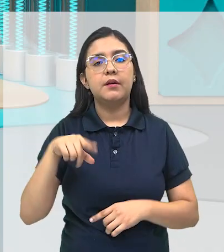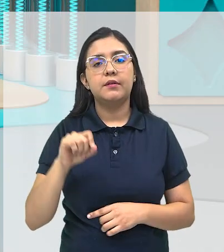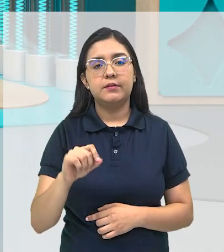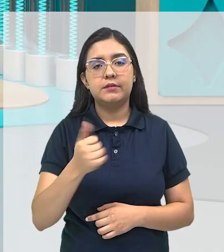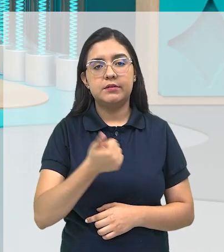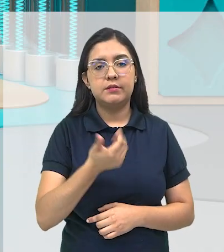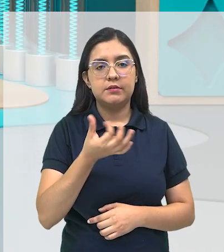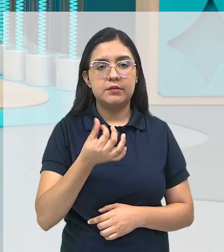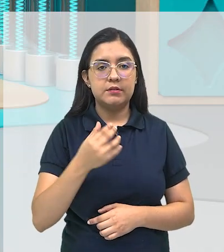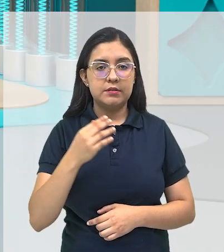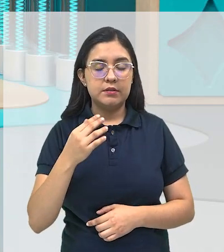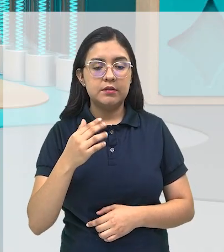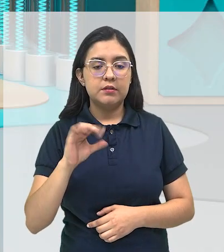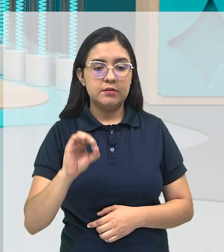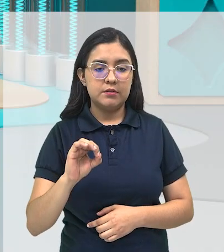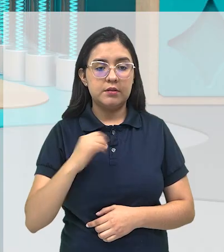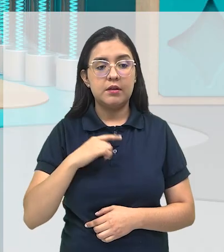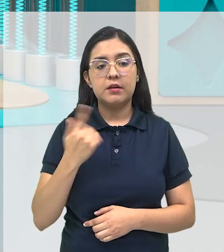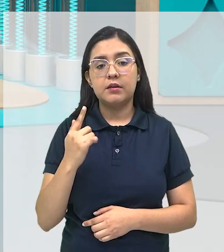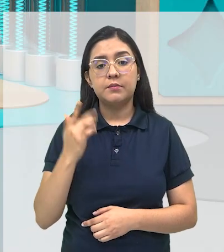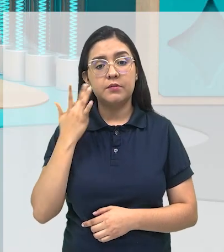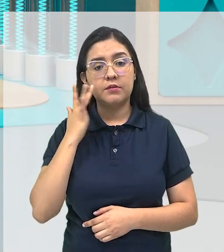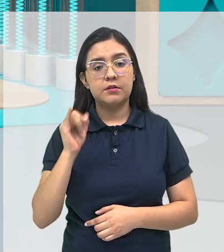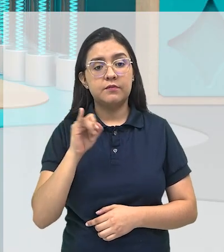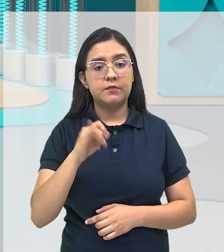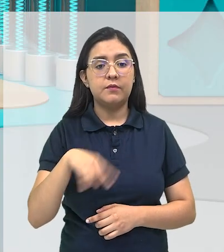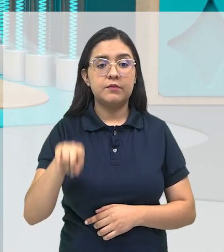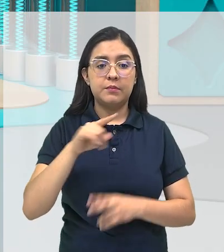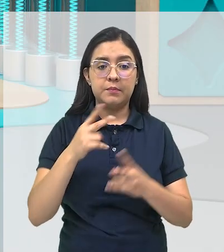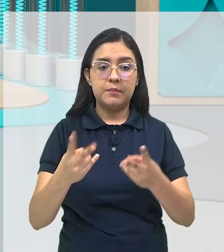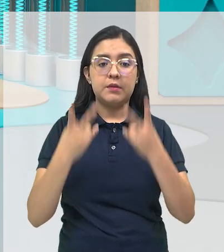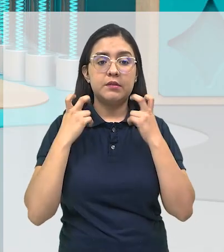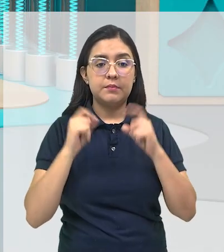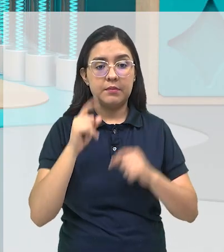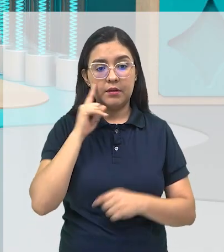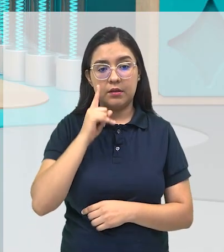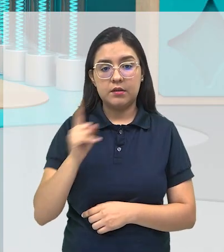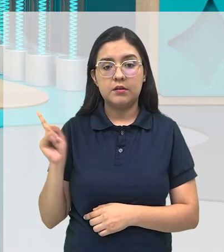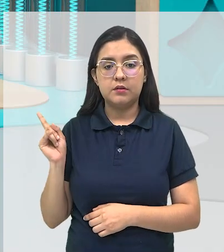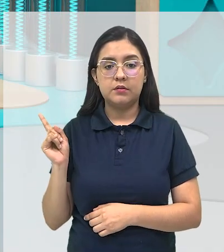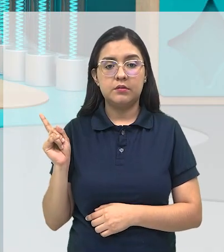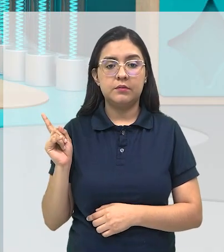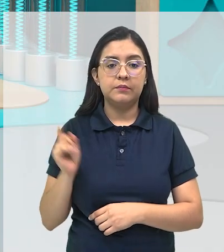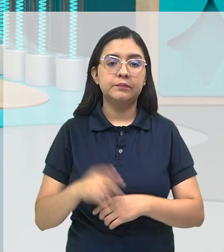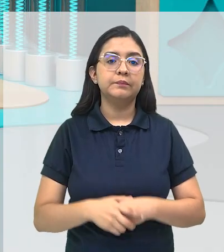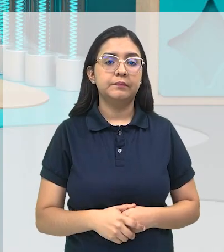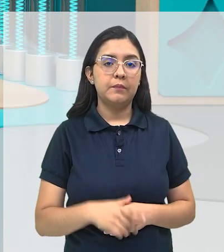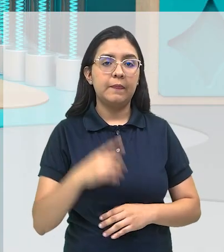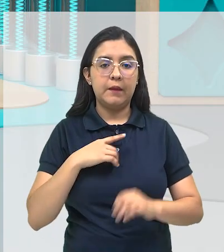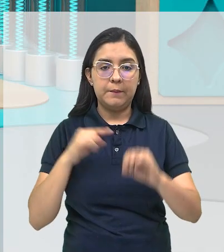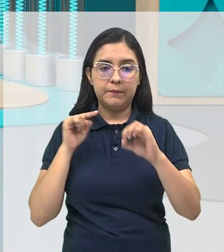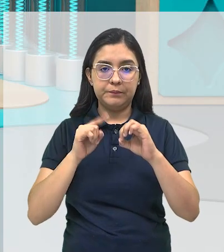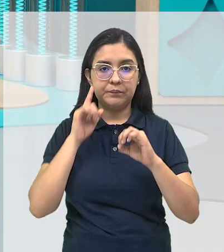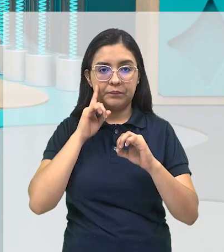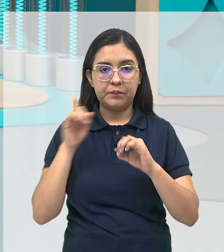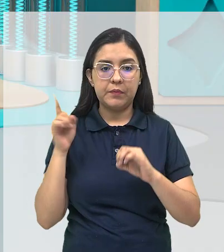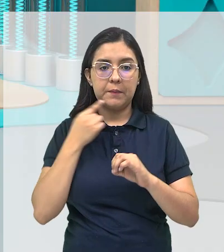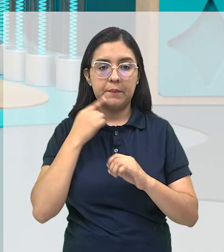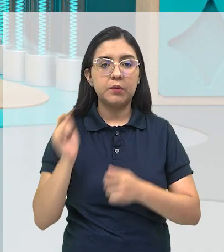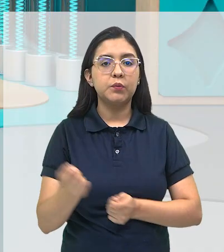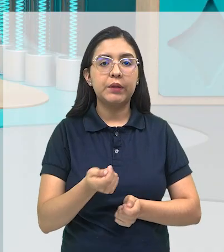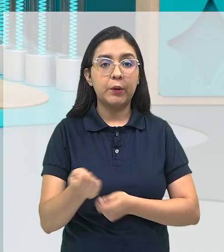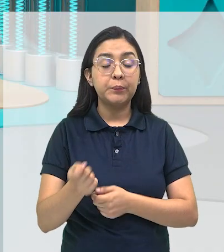de 160 gramas. Eu não sei se vocês conseguem visualizar por conta do fundo branco, mas ela está bem ali na frente do taco, tá